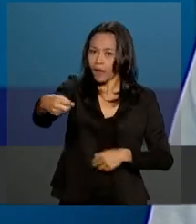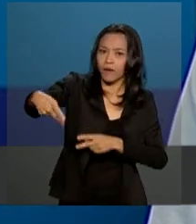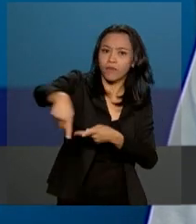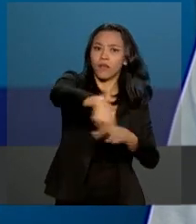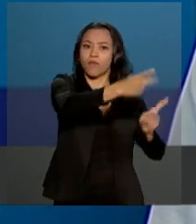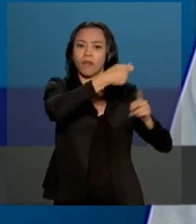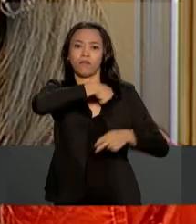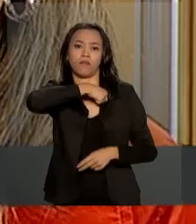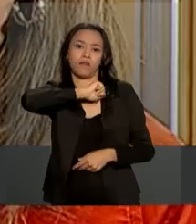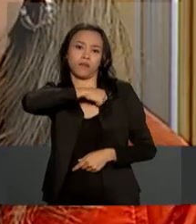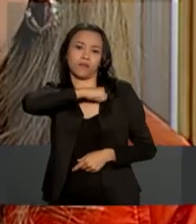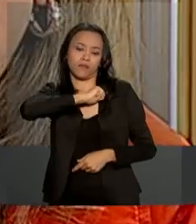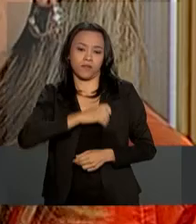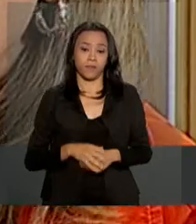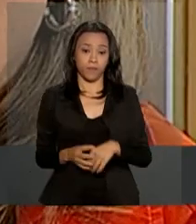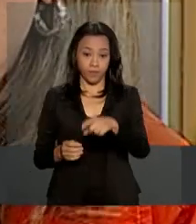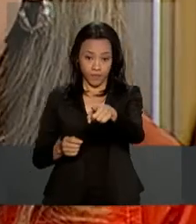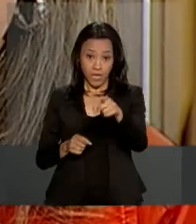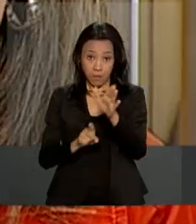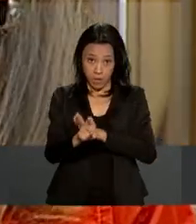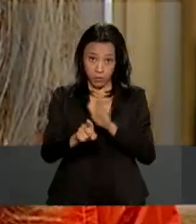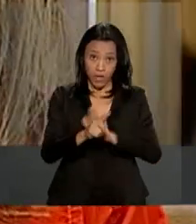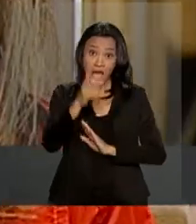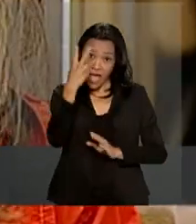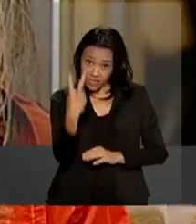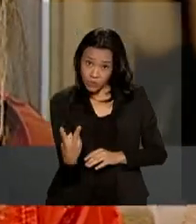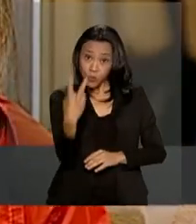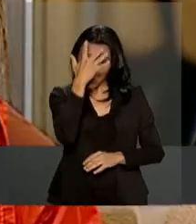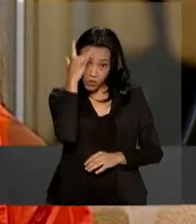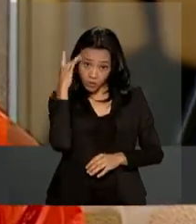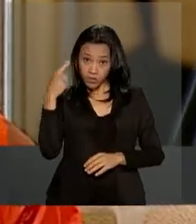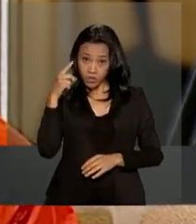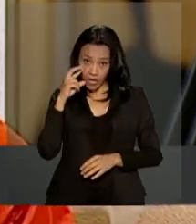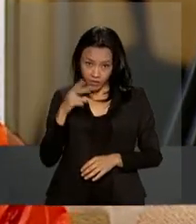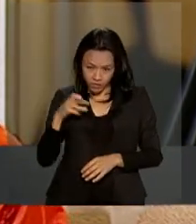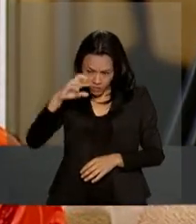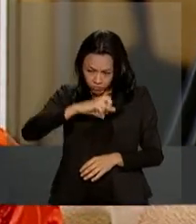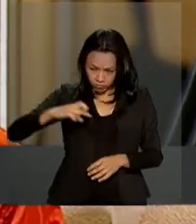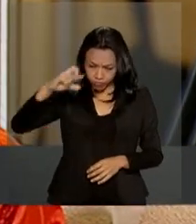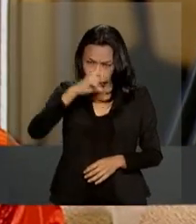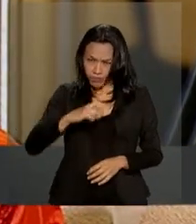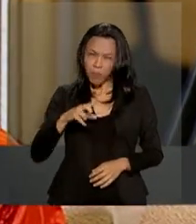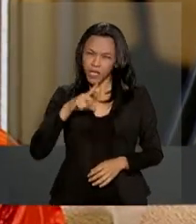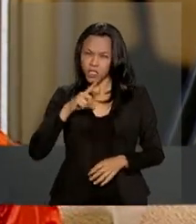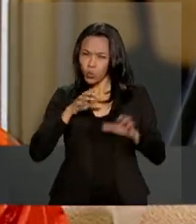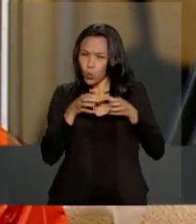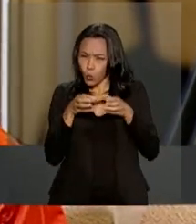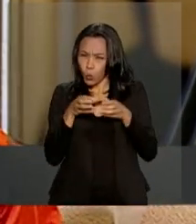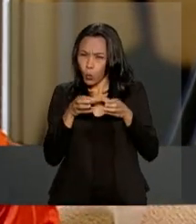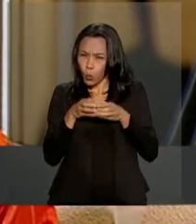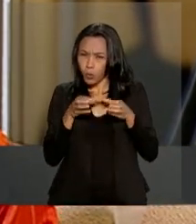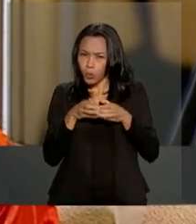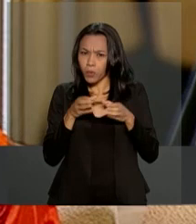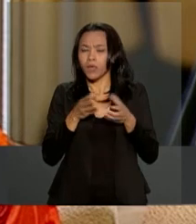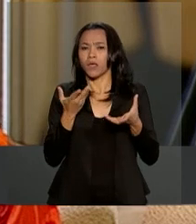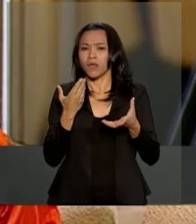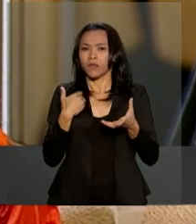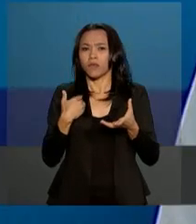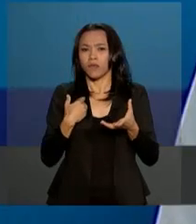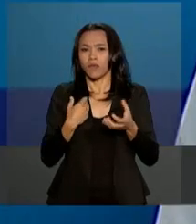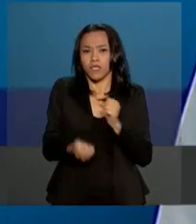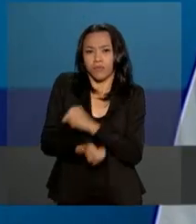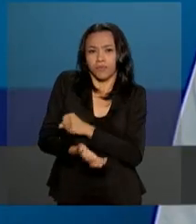elas já estavam sendo monitoradas que desde o ano passado vocês vinham monitorando nem os grupos que agiam concursos foi